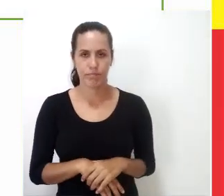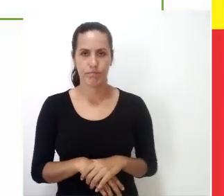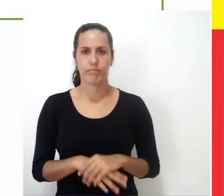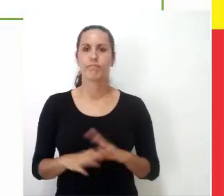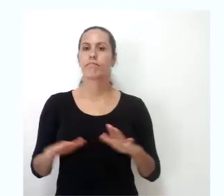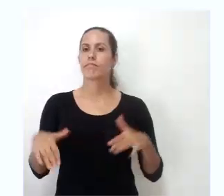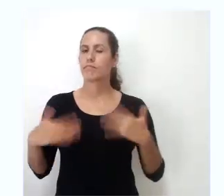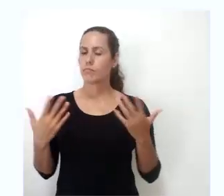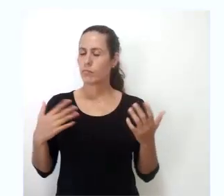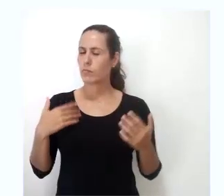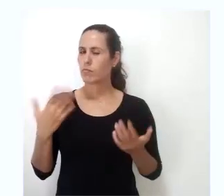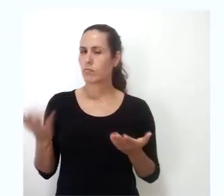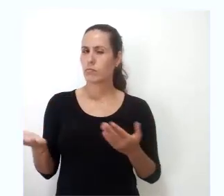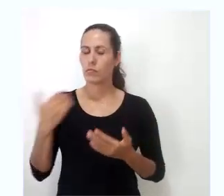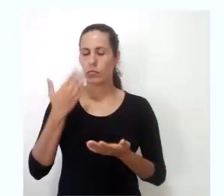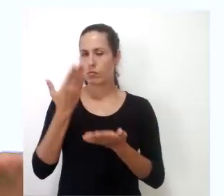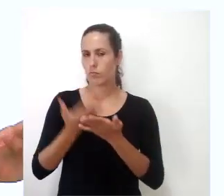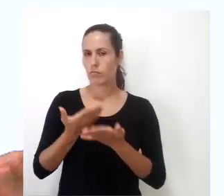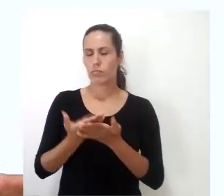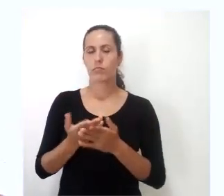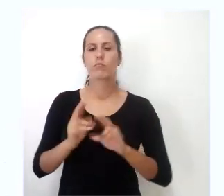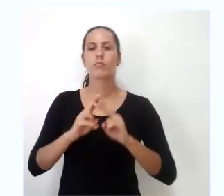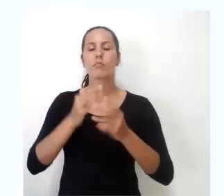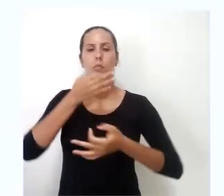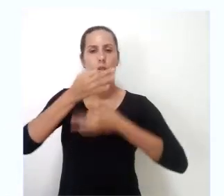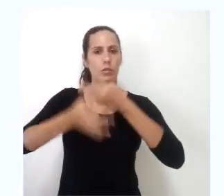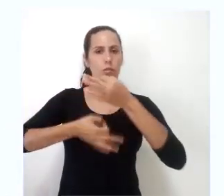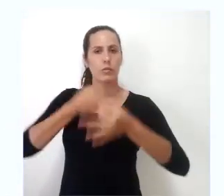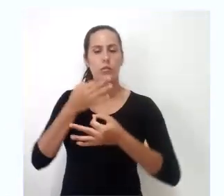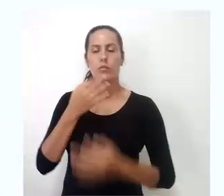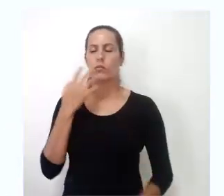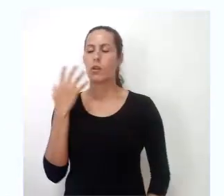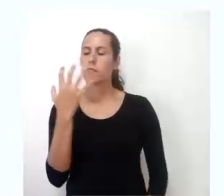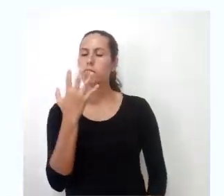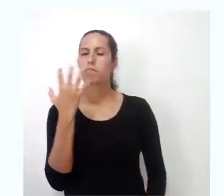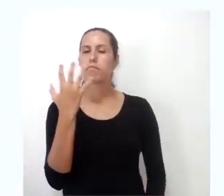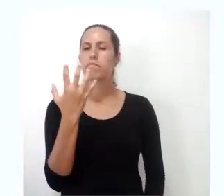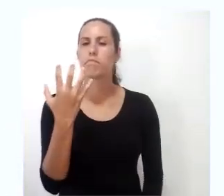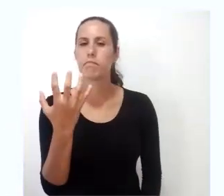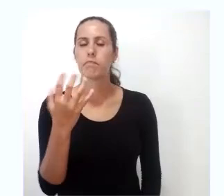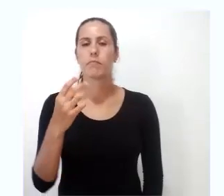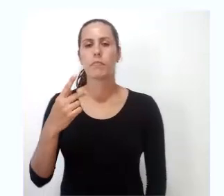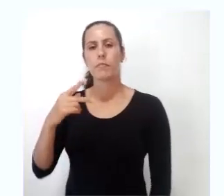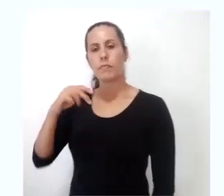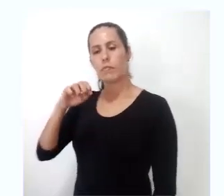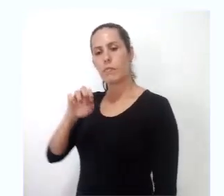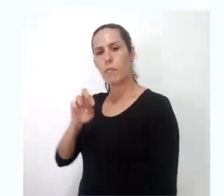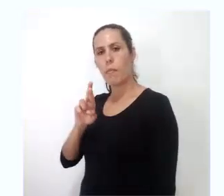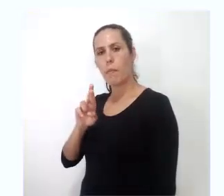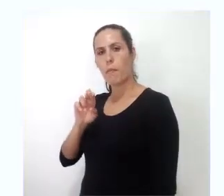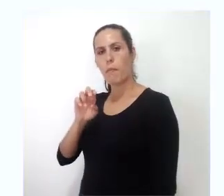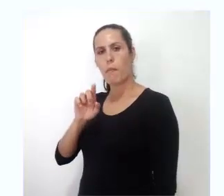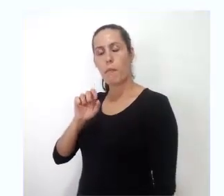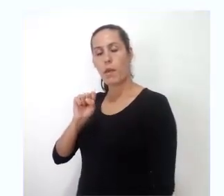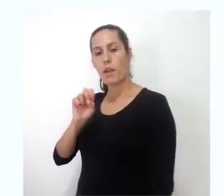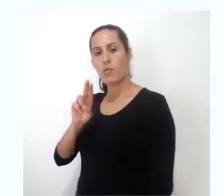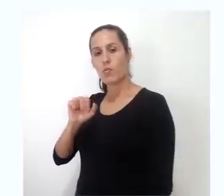Então, vamos lá, vamos estudar a argumentação, a persuasão, certo?